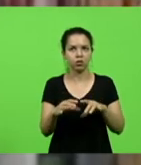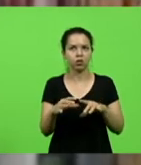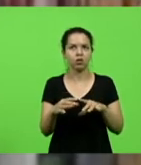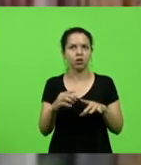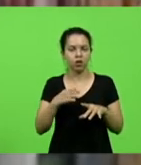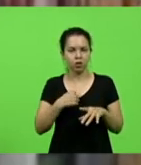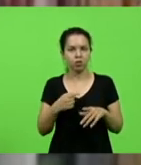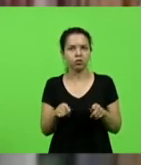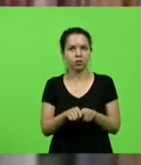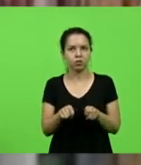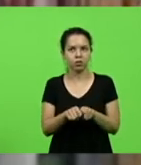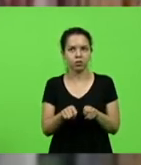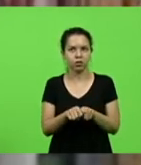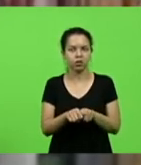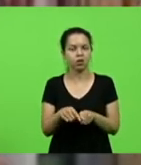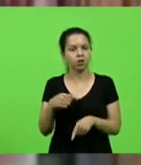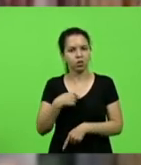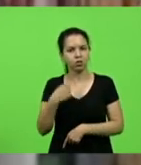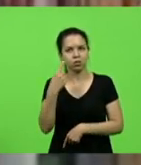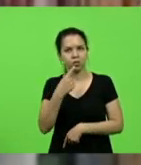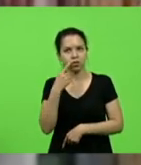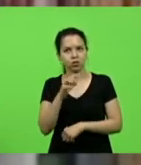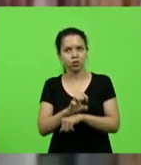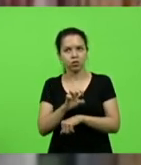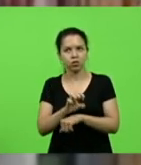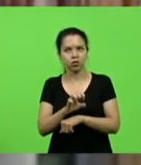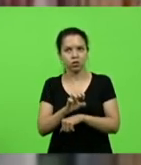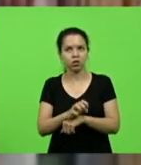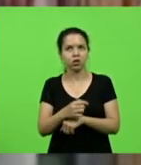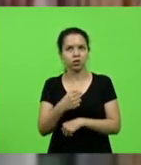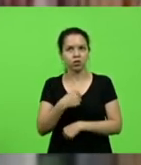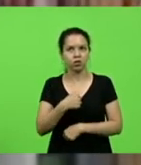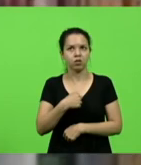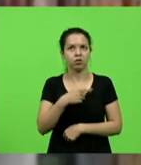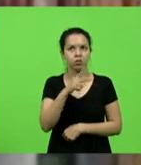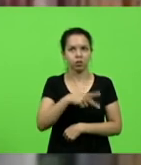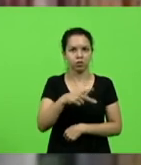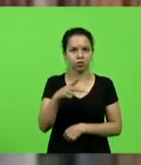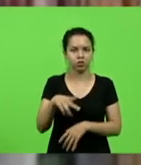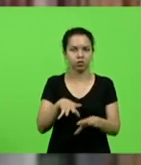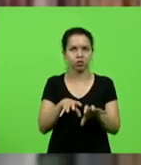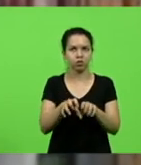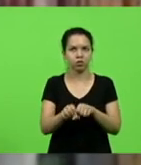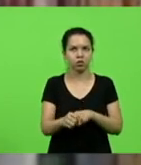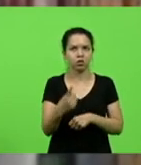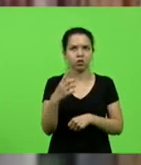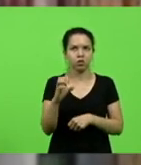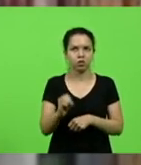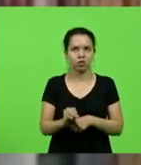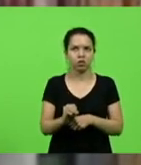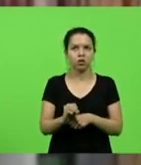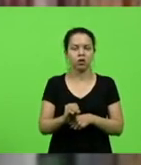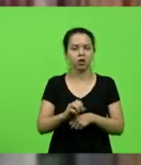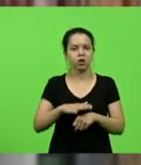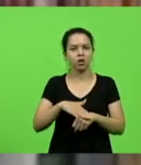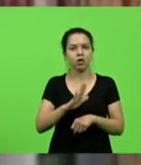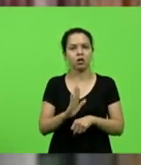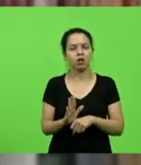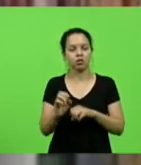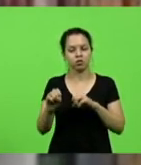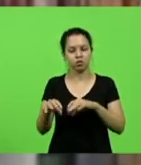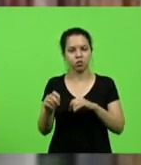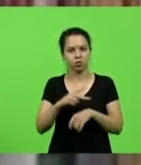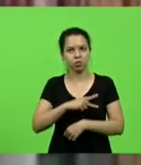apesar de ser deputada estadual, neste momento sou professora de formação, dei mais de 10 anos de aula em escola pública e também sou